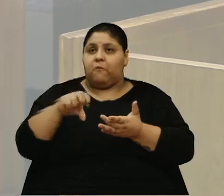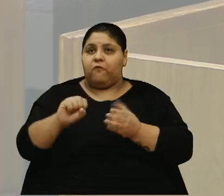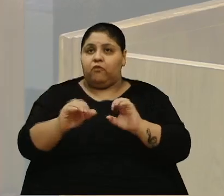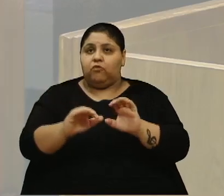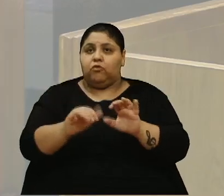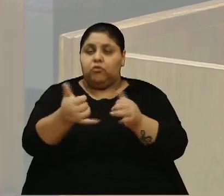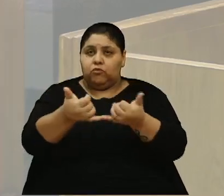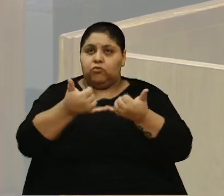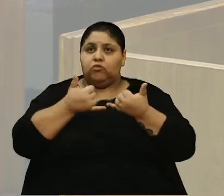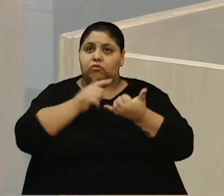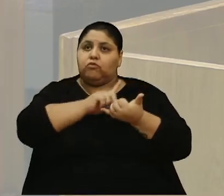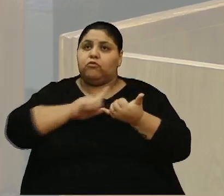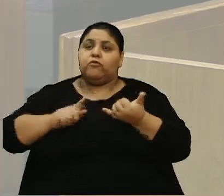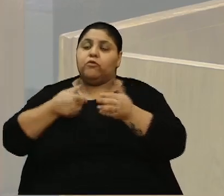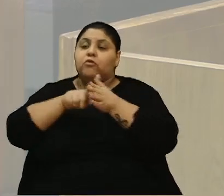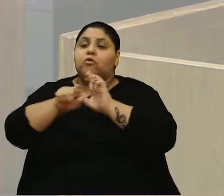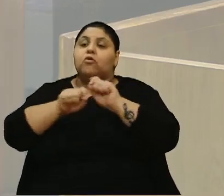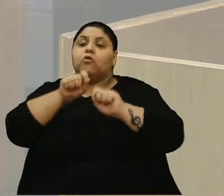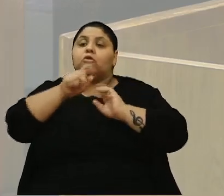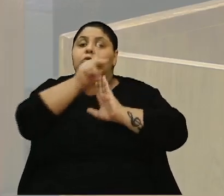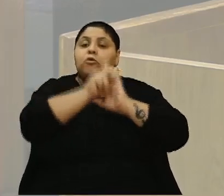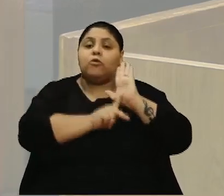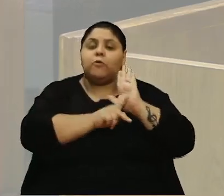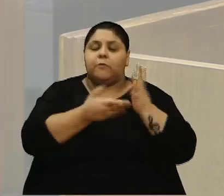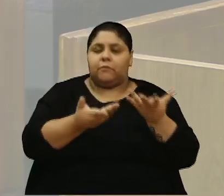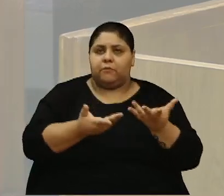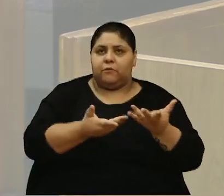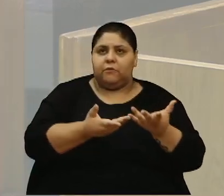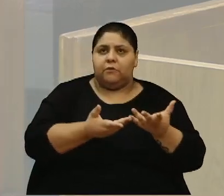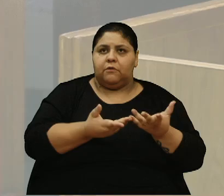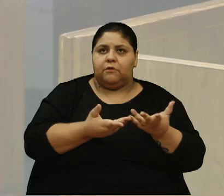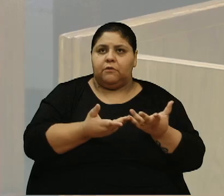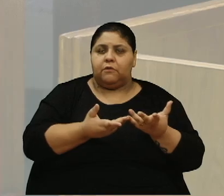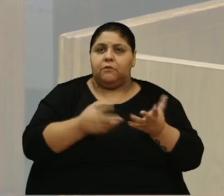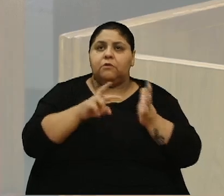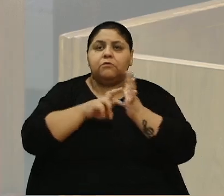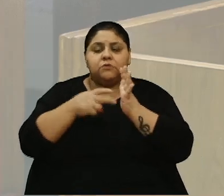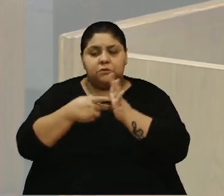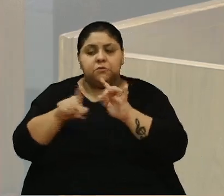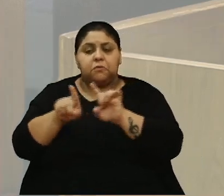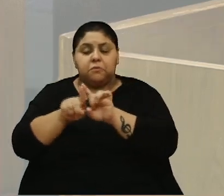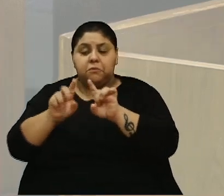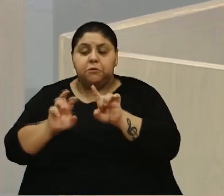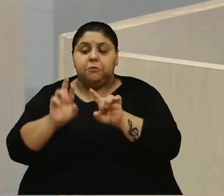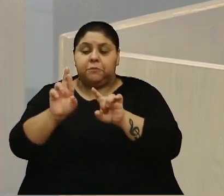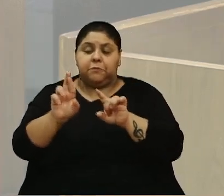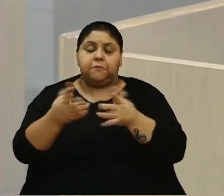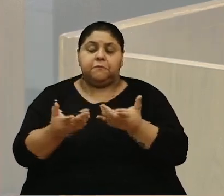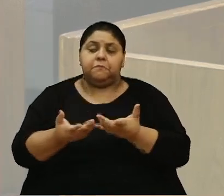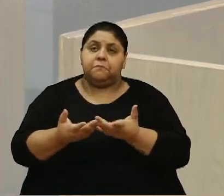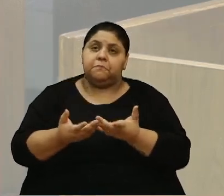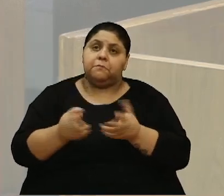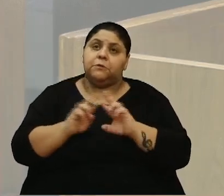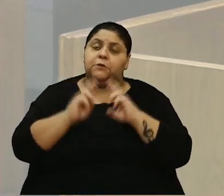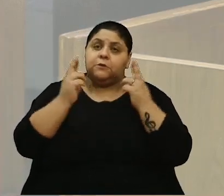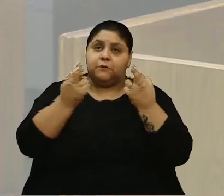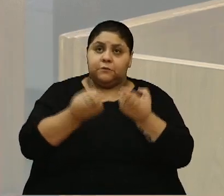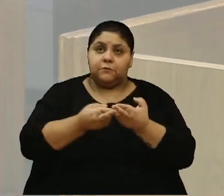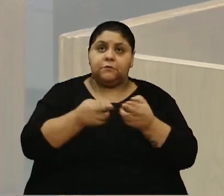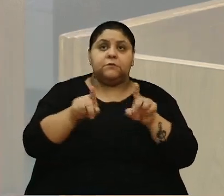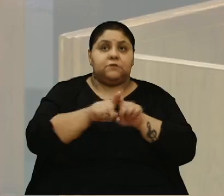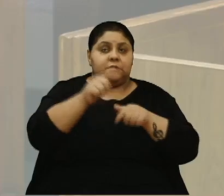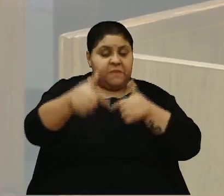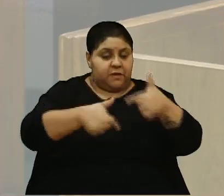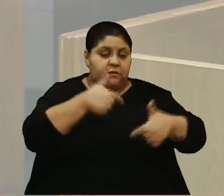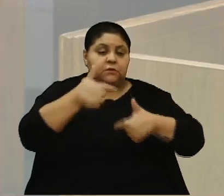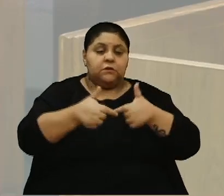O governador perguntou o que tem de projeto nesse sentido. O Sinduscom também é representado, né, nessa reunião, porque vem trabalhando muito